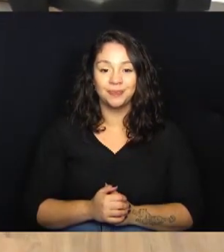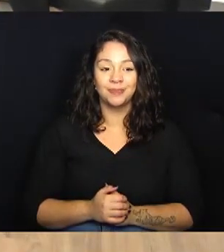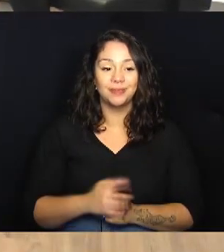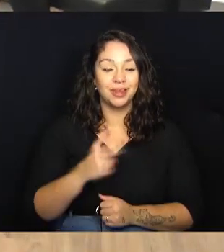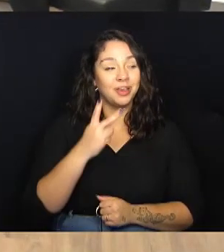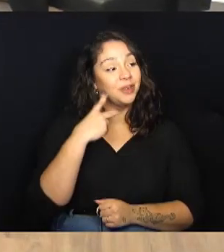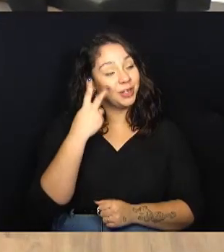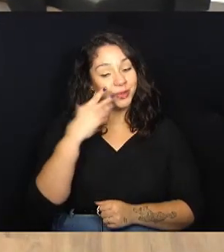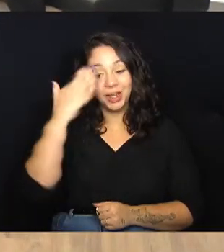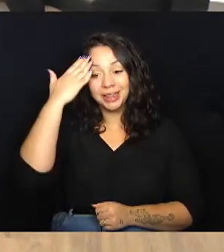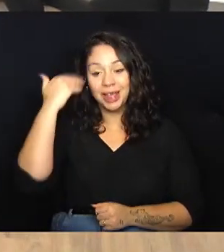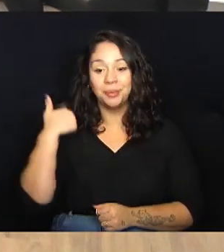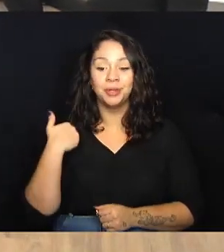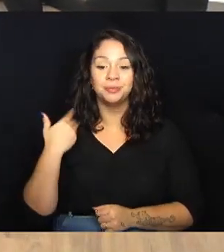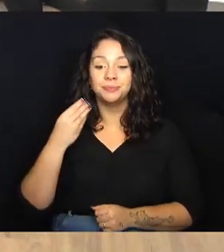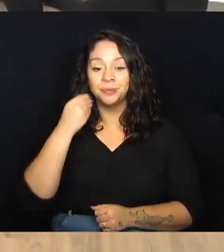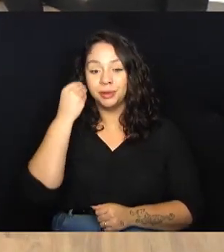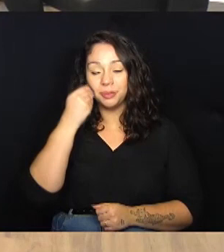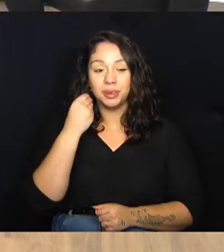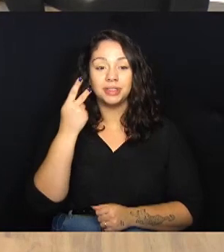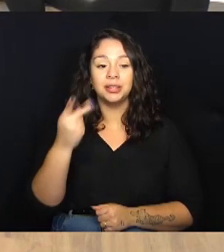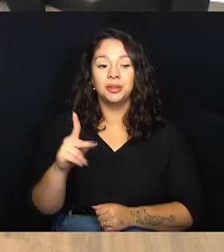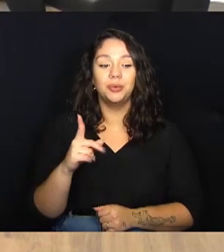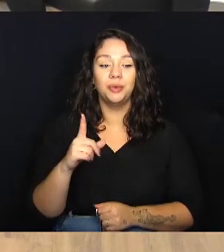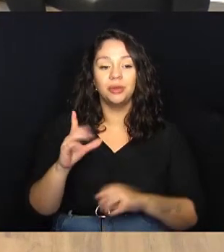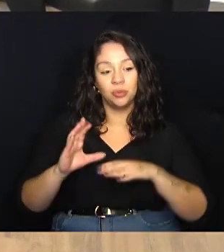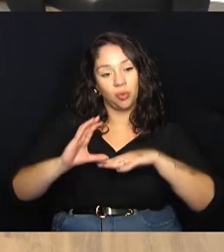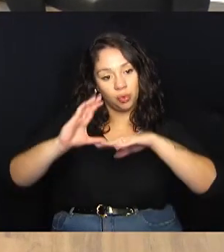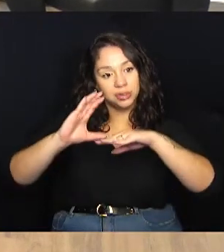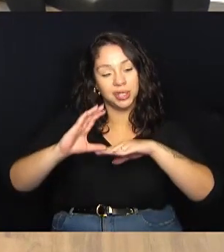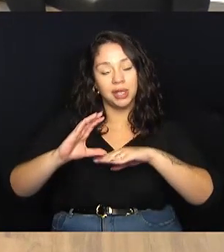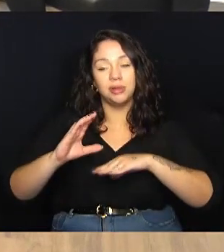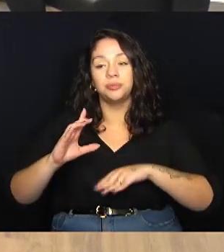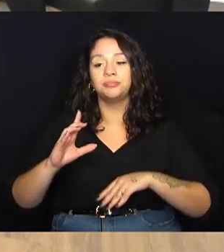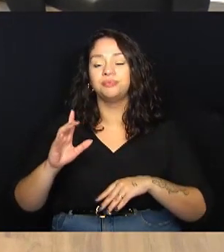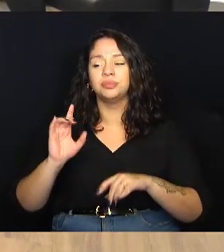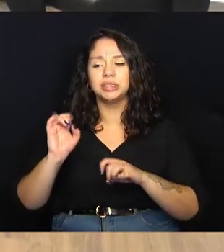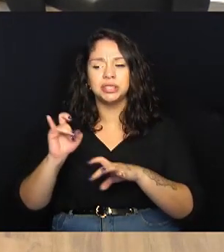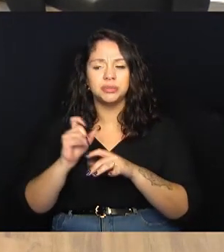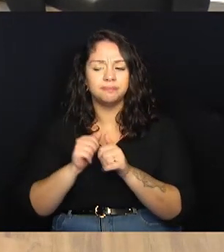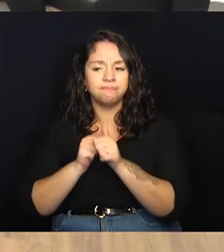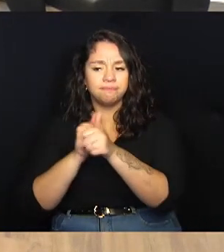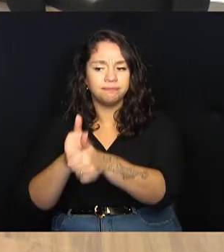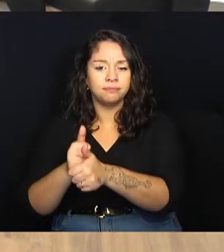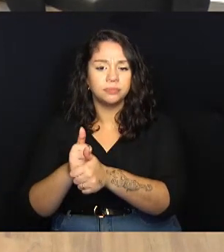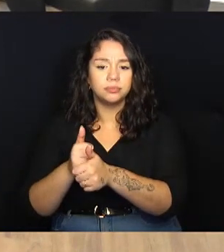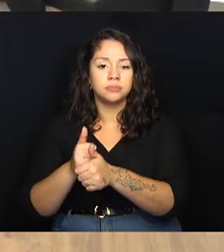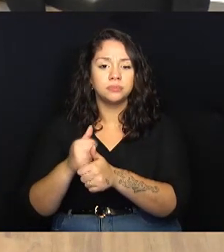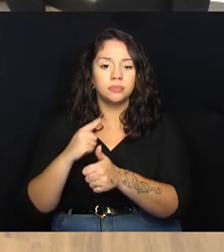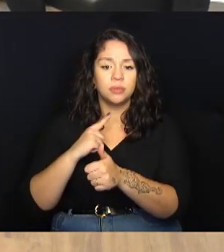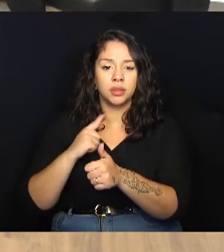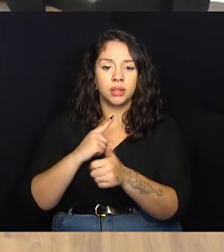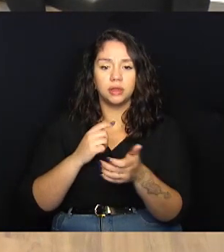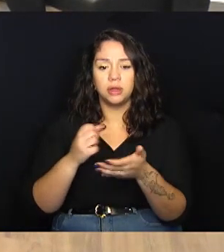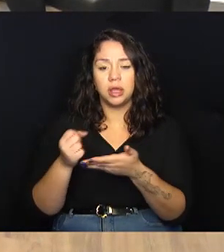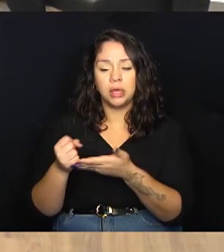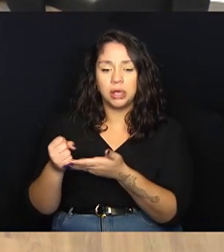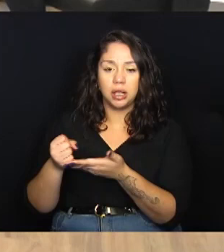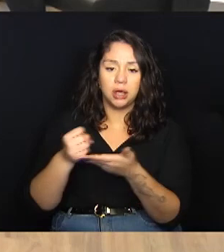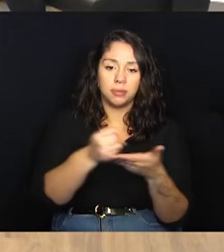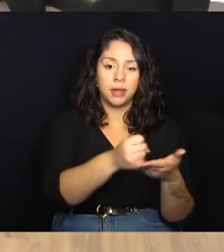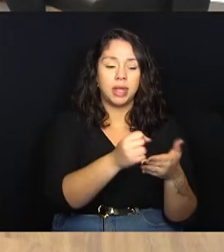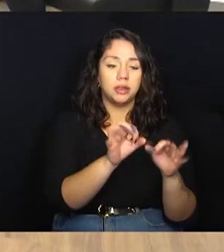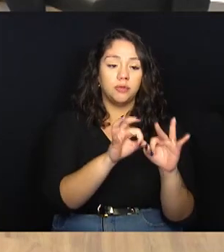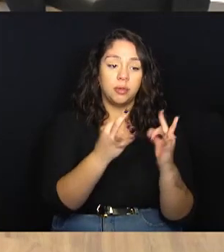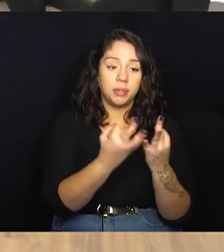Conselho Tutelar, não sei se vocês chegam a acompanhar esses casos quando essas crianças são encaminhadas às famílias